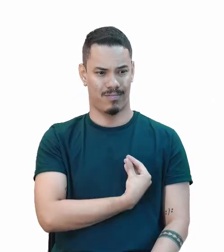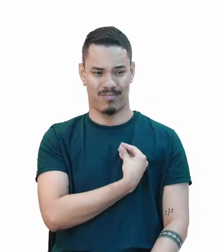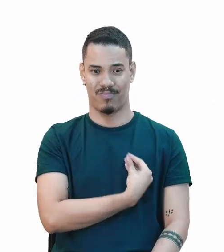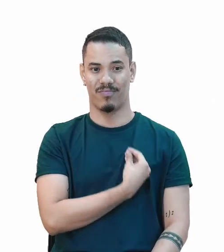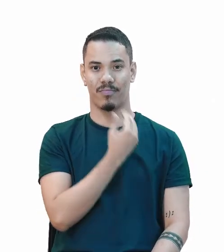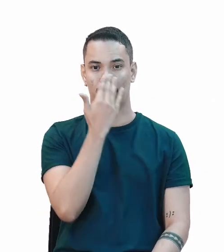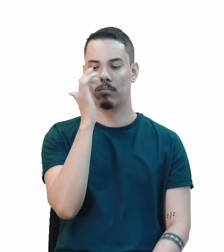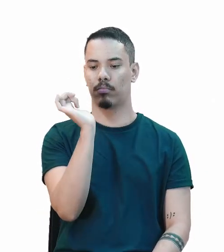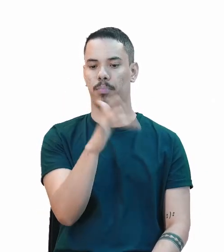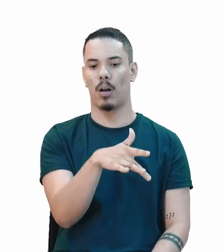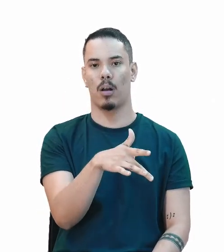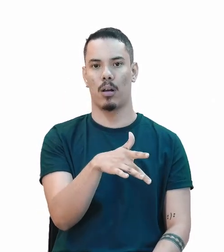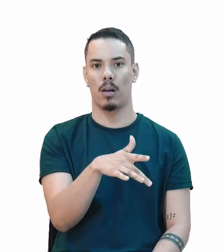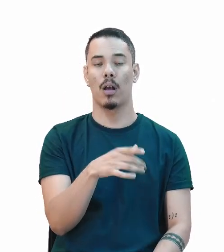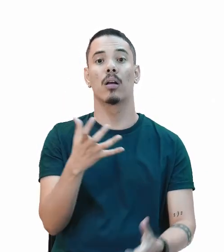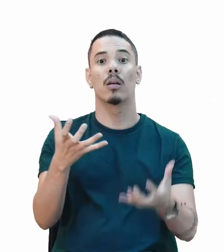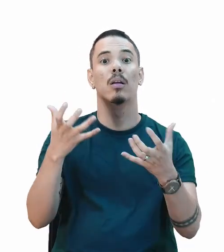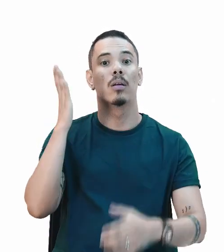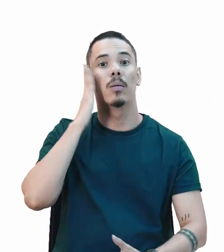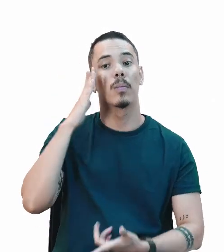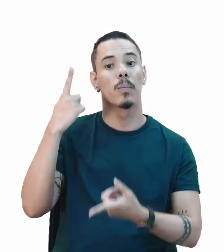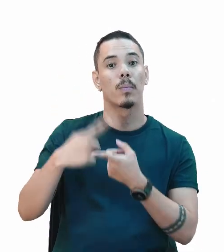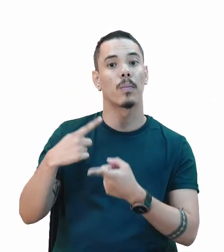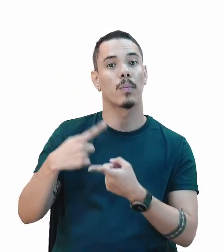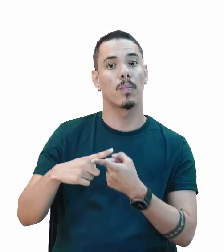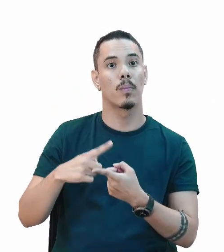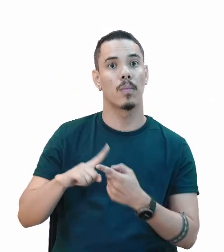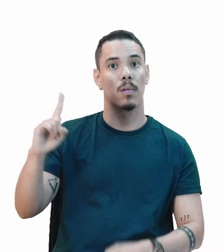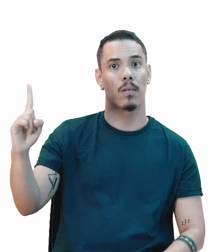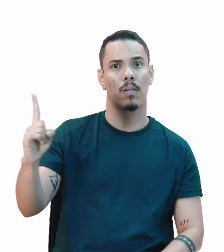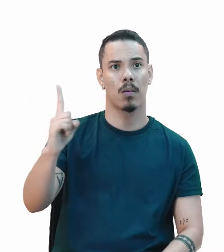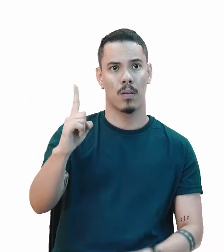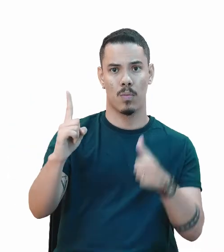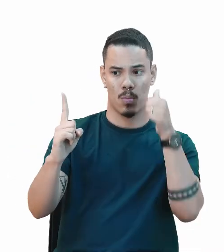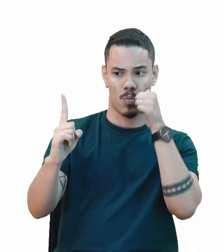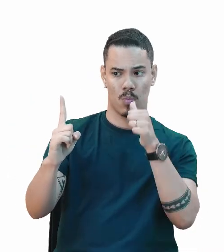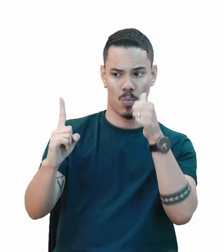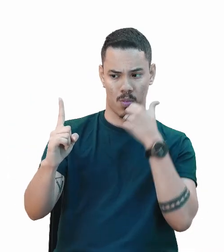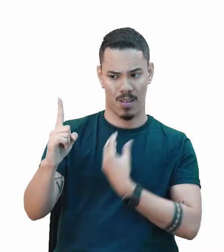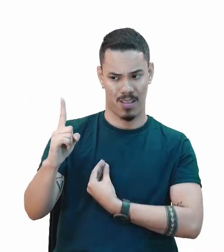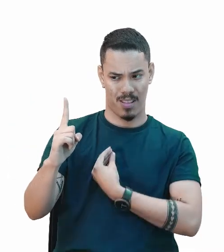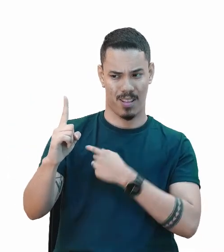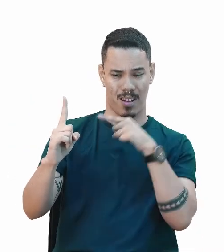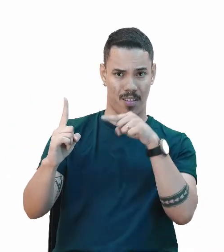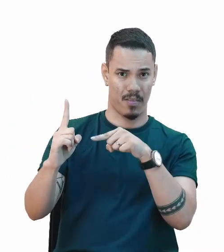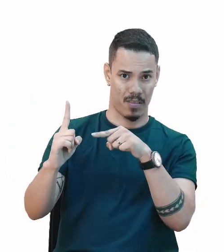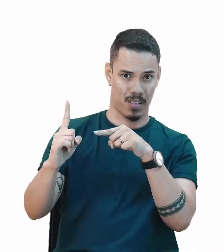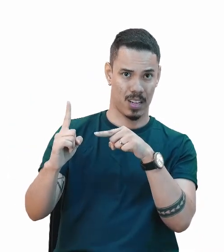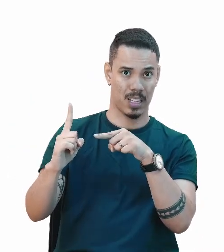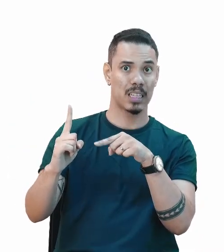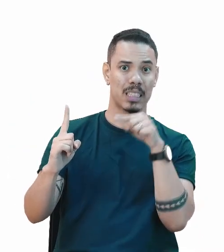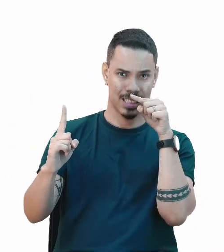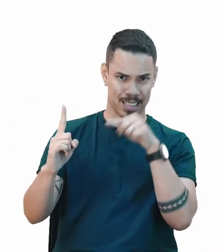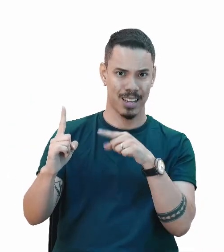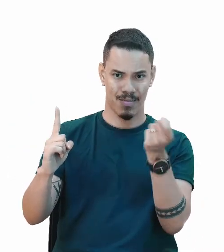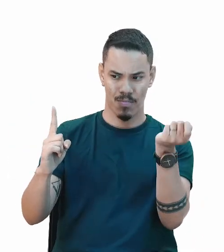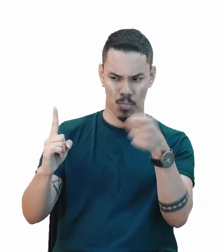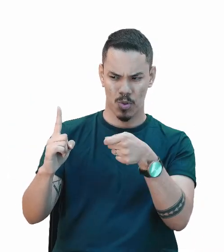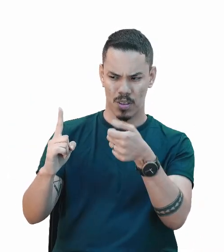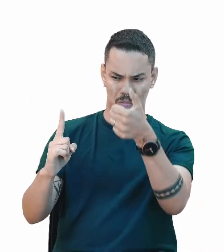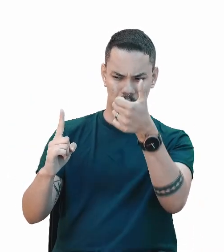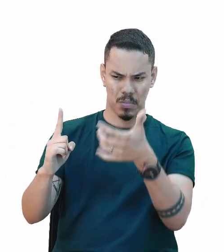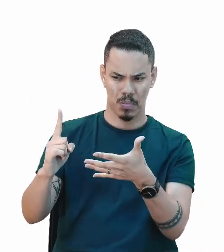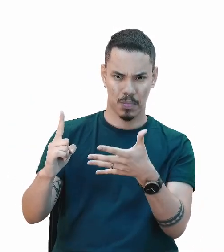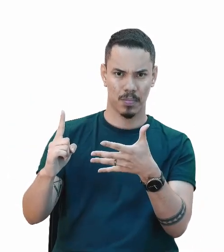simpósio. Ele queria saber se de fato ela estava ali presente e se ela teria voz. E